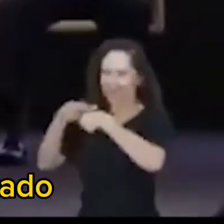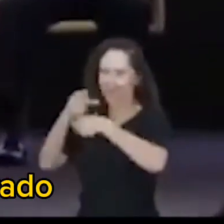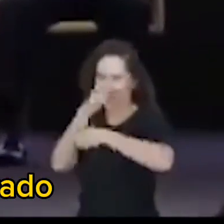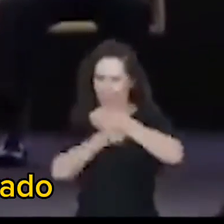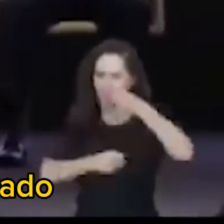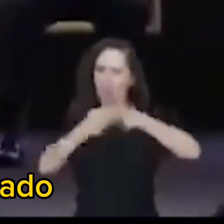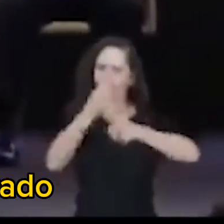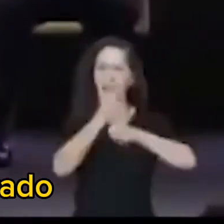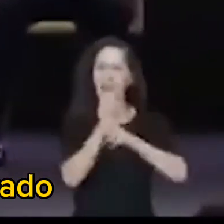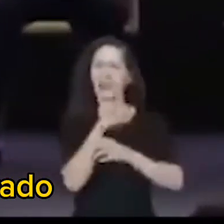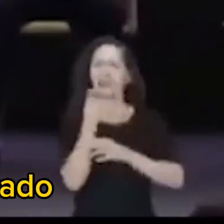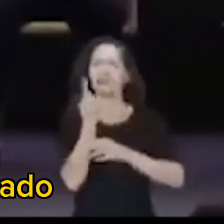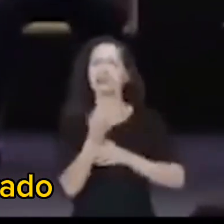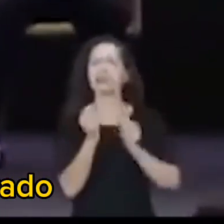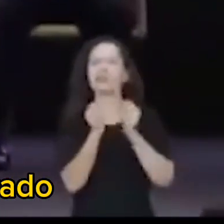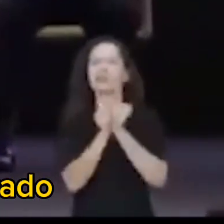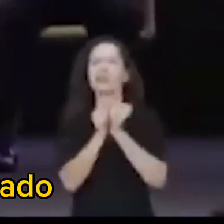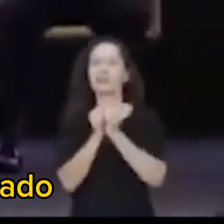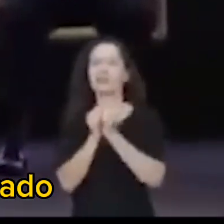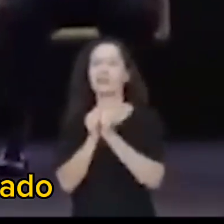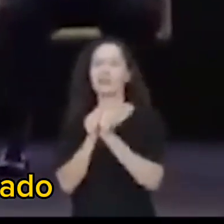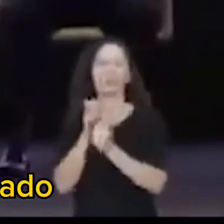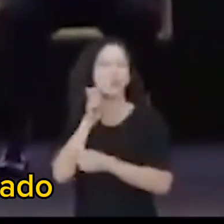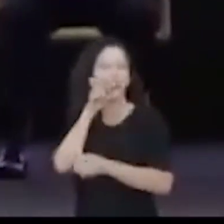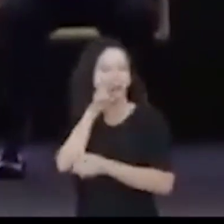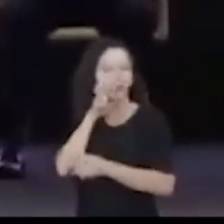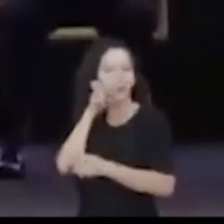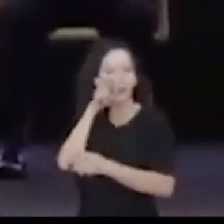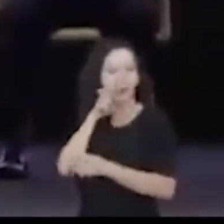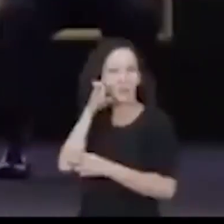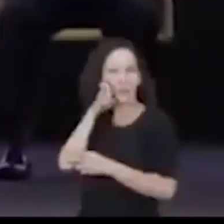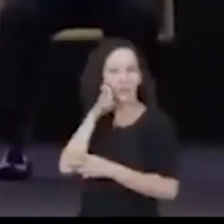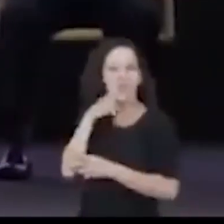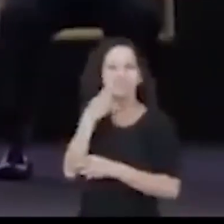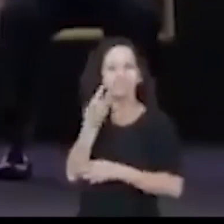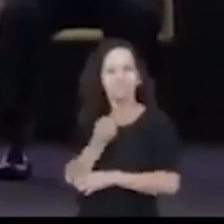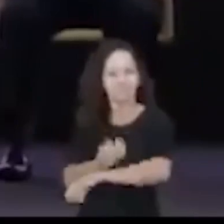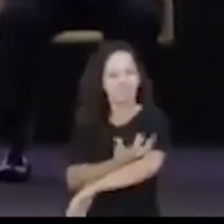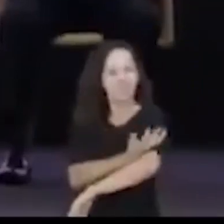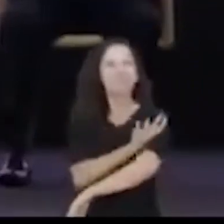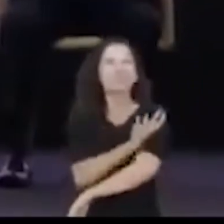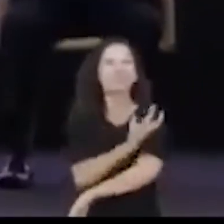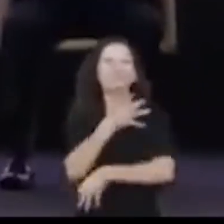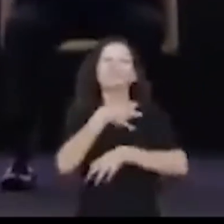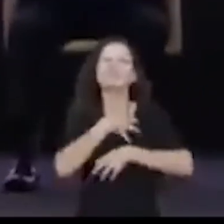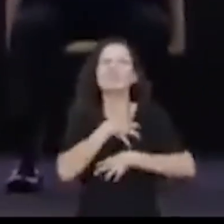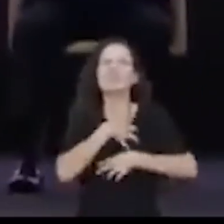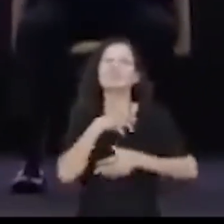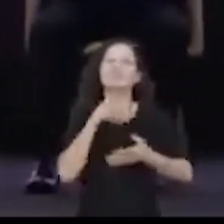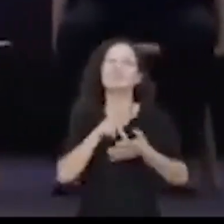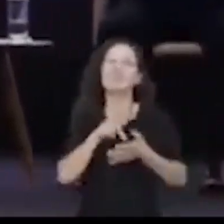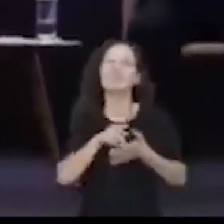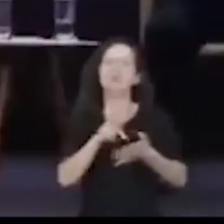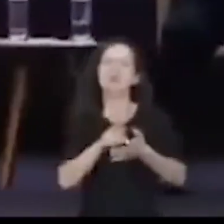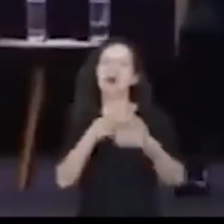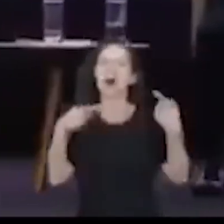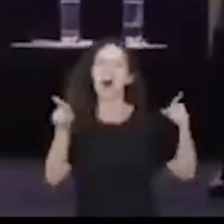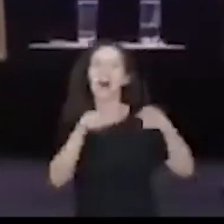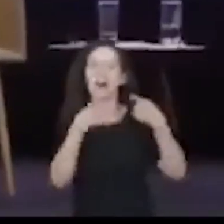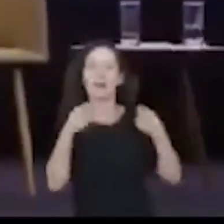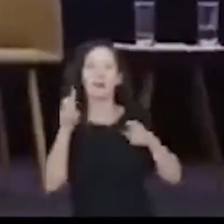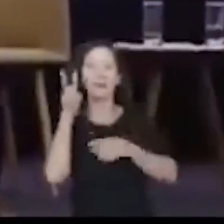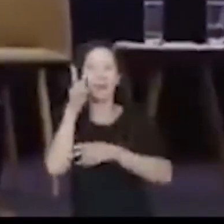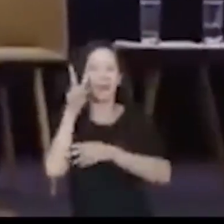Pessoal, o governo do Molusco está tão despreparado que Janja tem poder de veto, interfere em áreas como